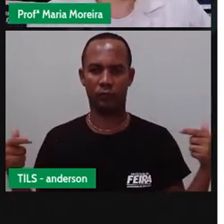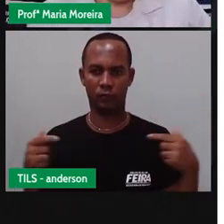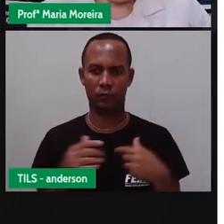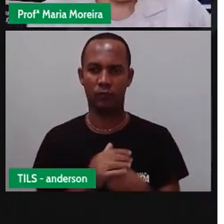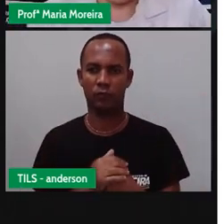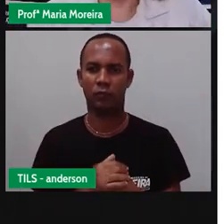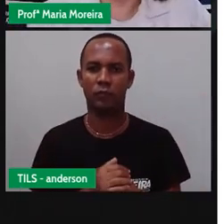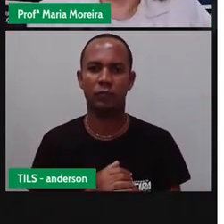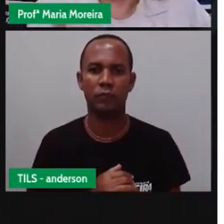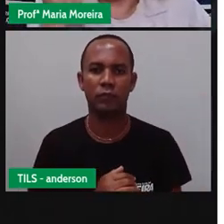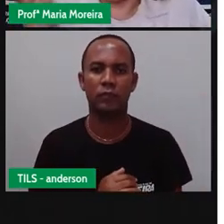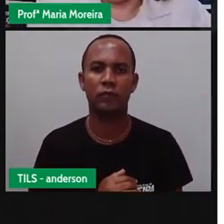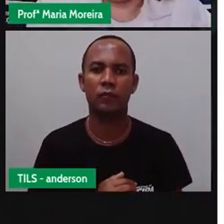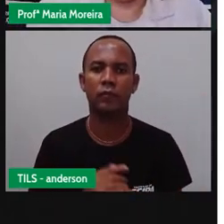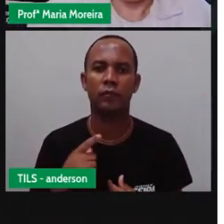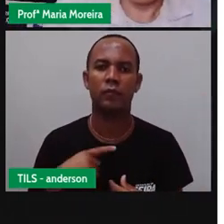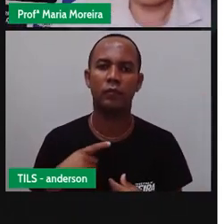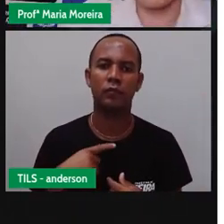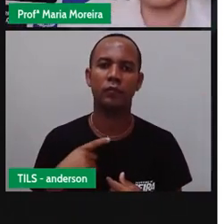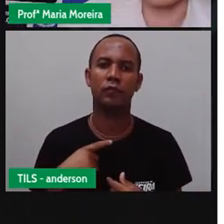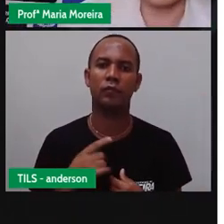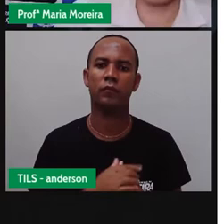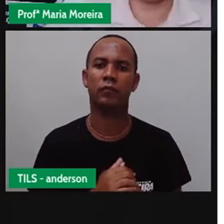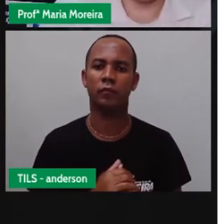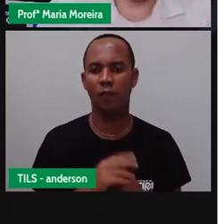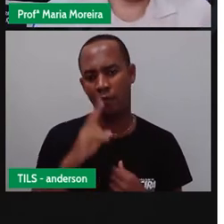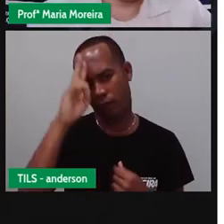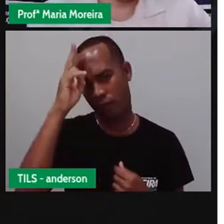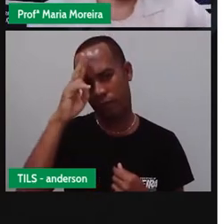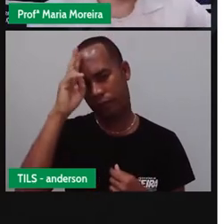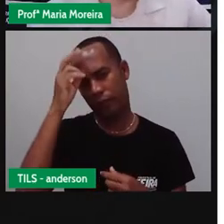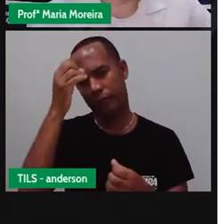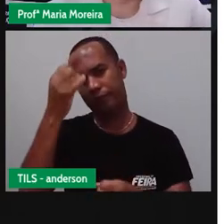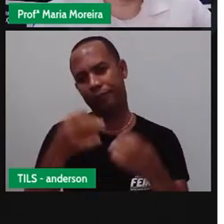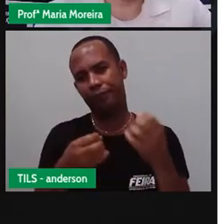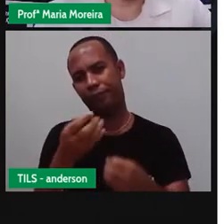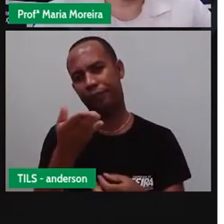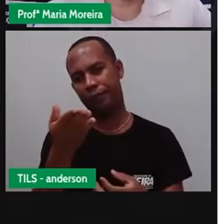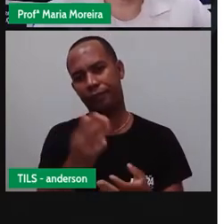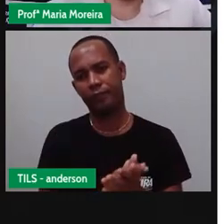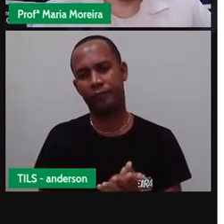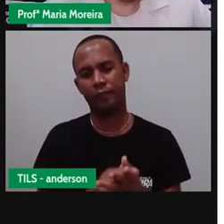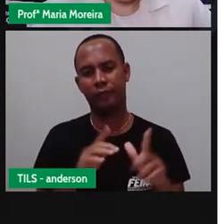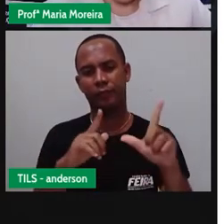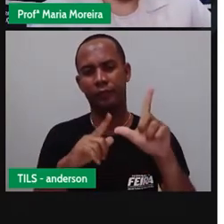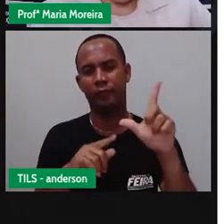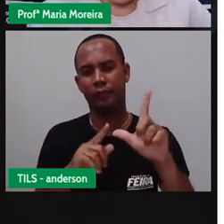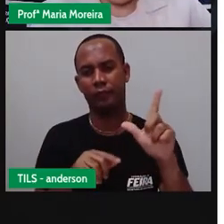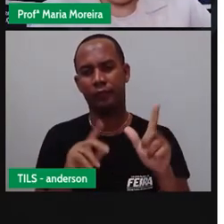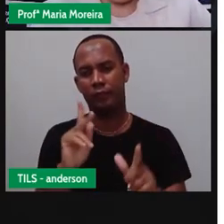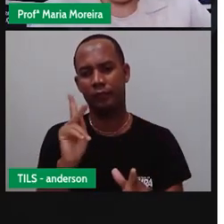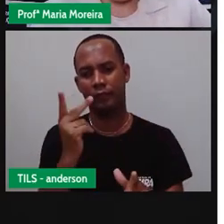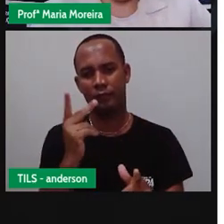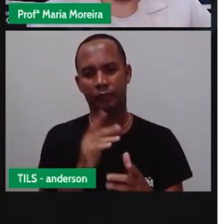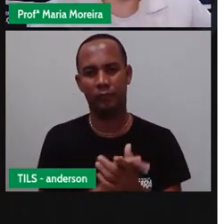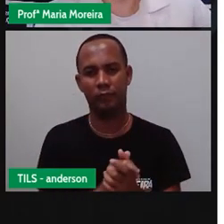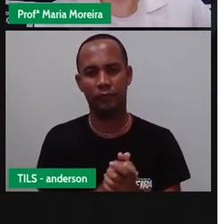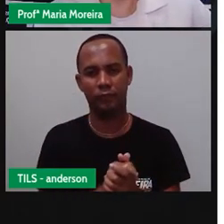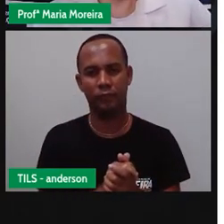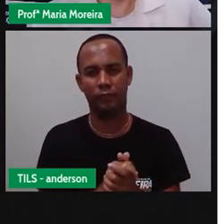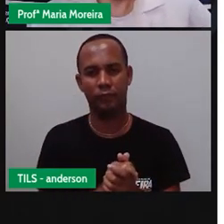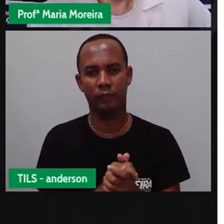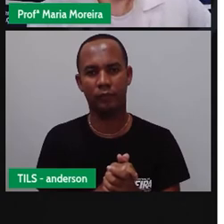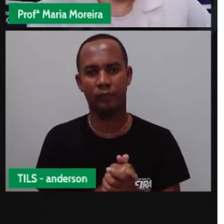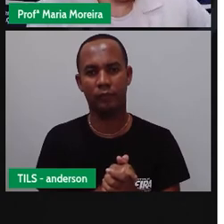uma cerca Então temos aí agora um pouquinho de história para vocês a história da letra h é